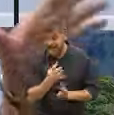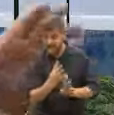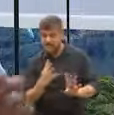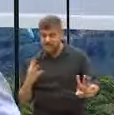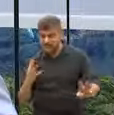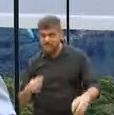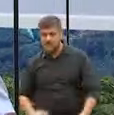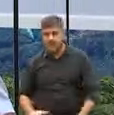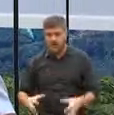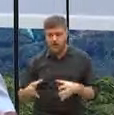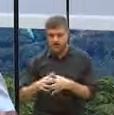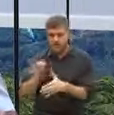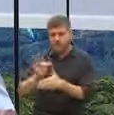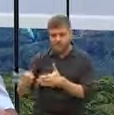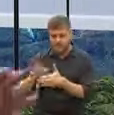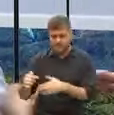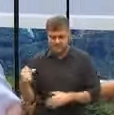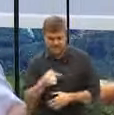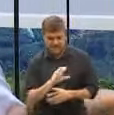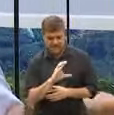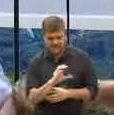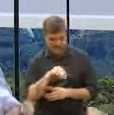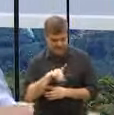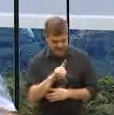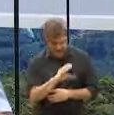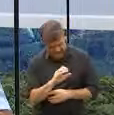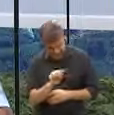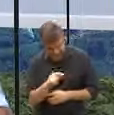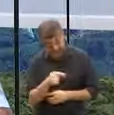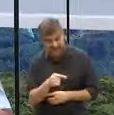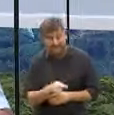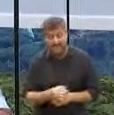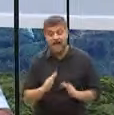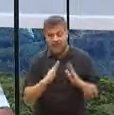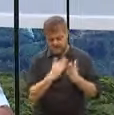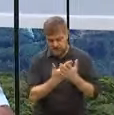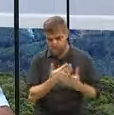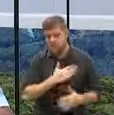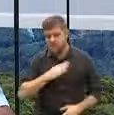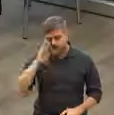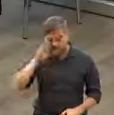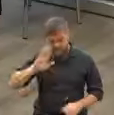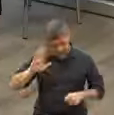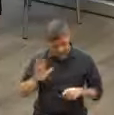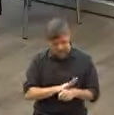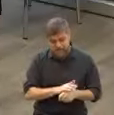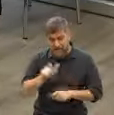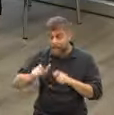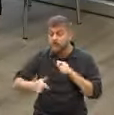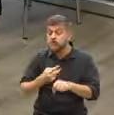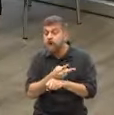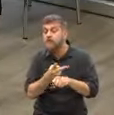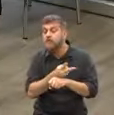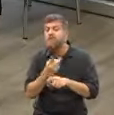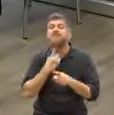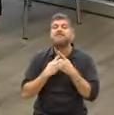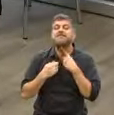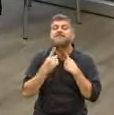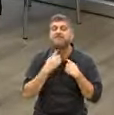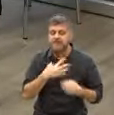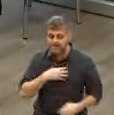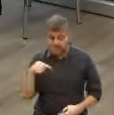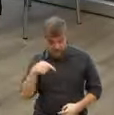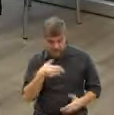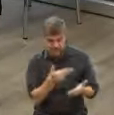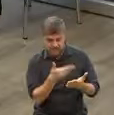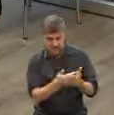para o Conselho Tutelar e para os conselheiros tutelares e para o CMDCA, porque vai ter muita gente querendo botar seus filhos